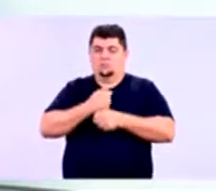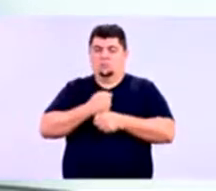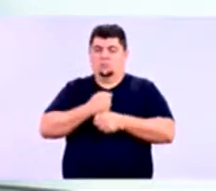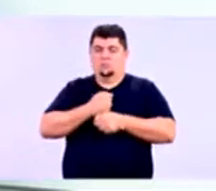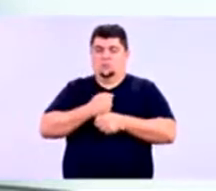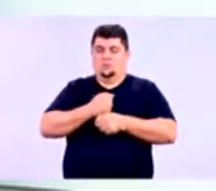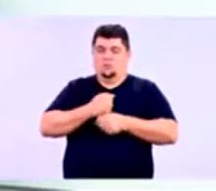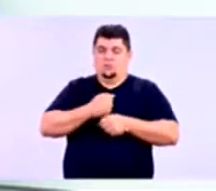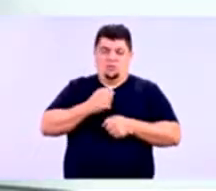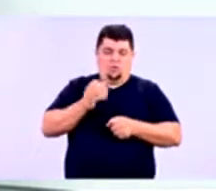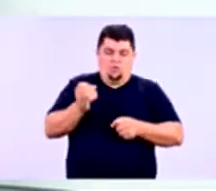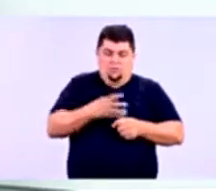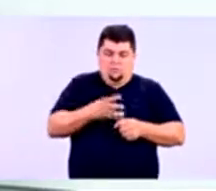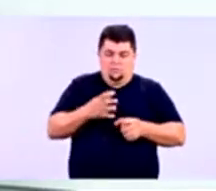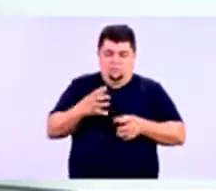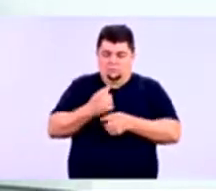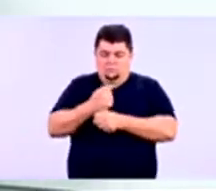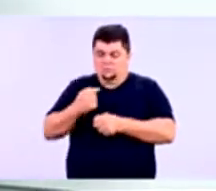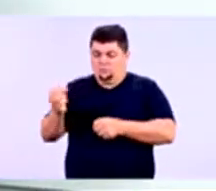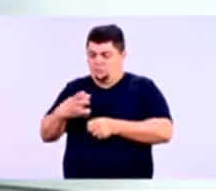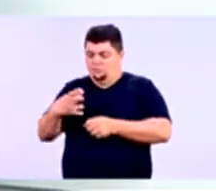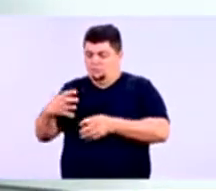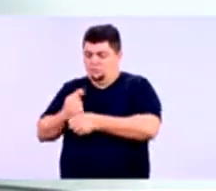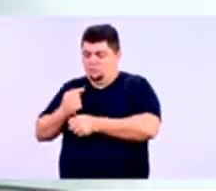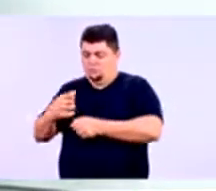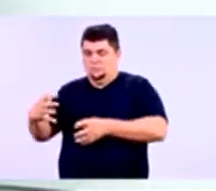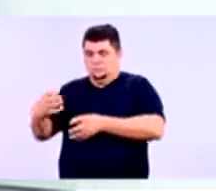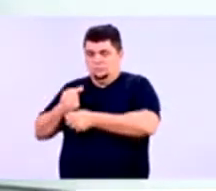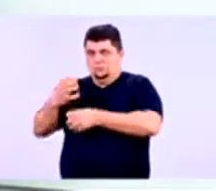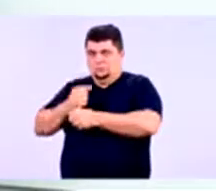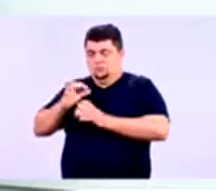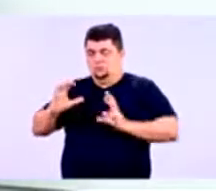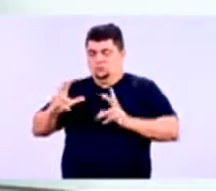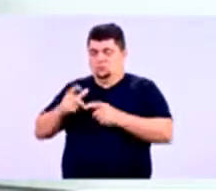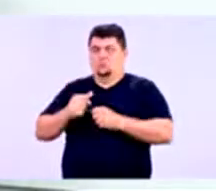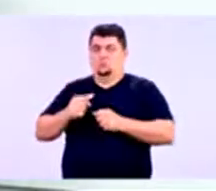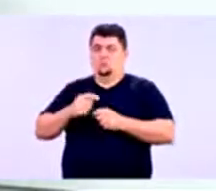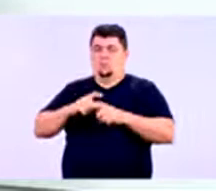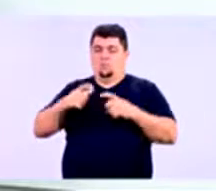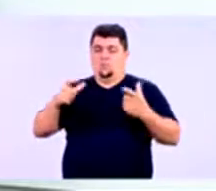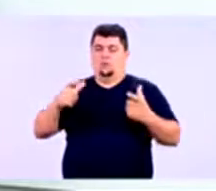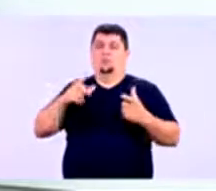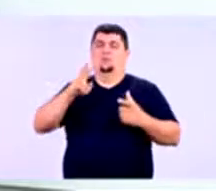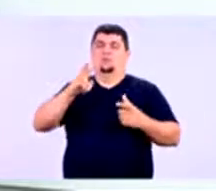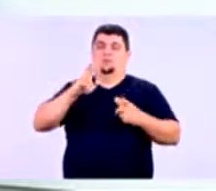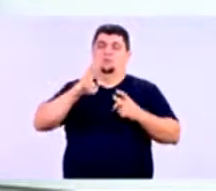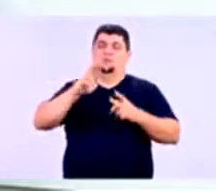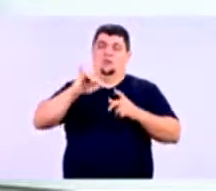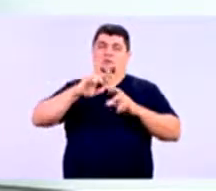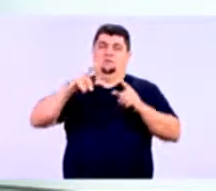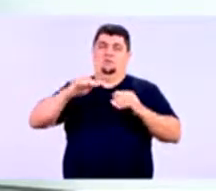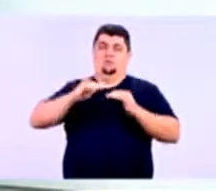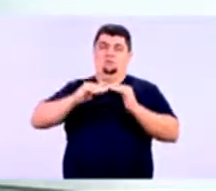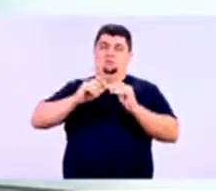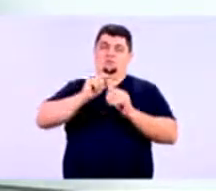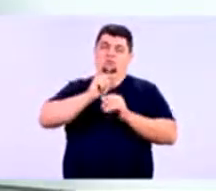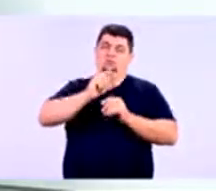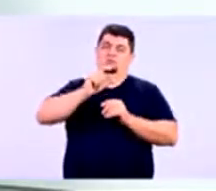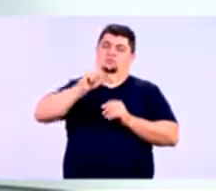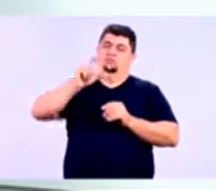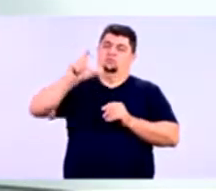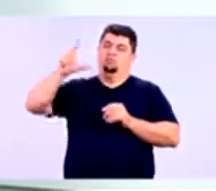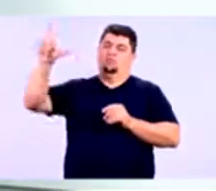valor atualizado. E aí, essa diferença, ela passa a ser crescente. Então, em